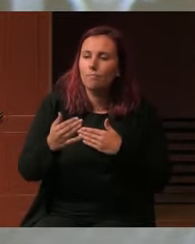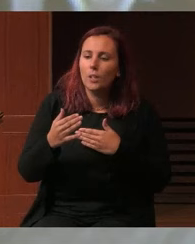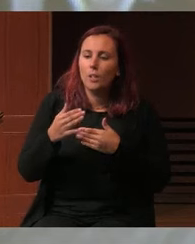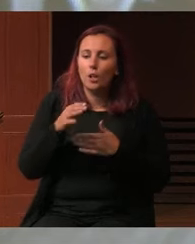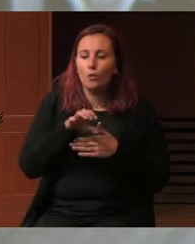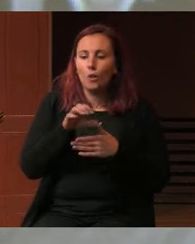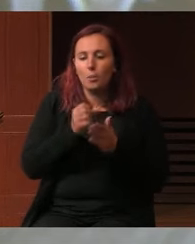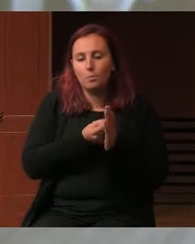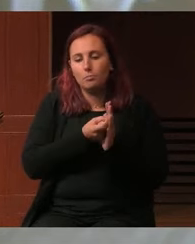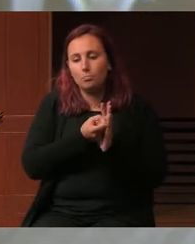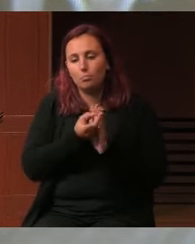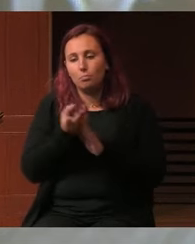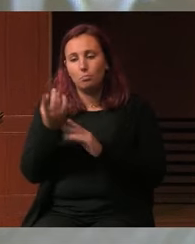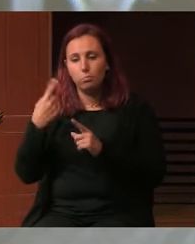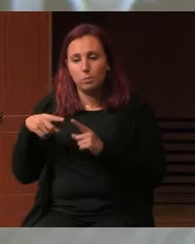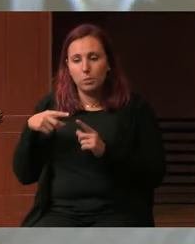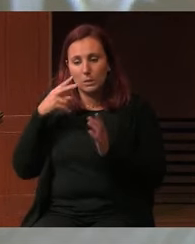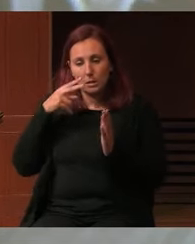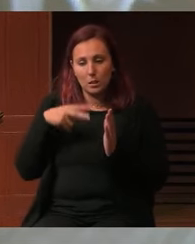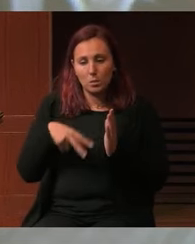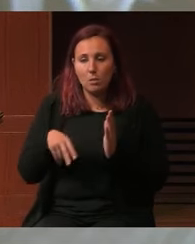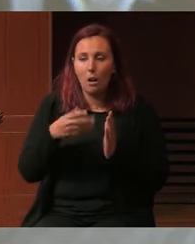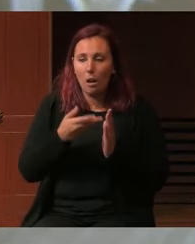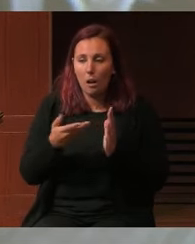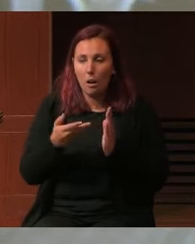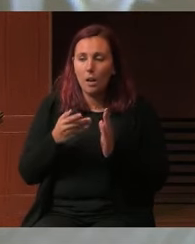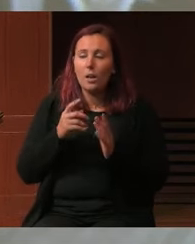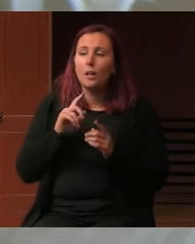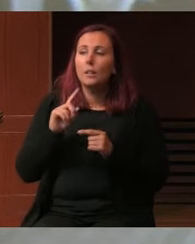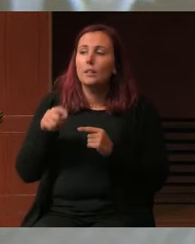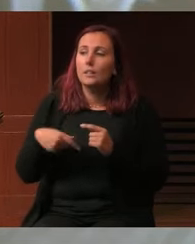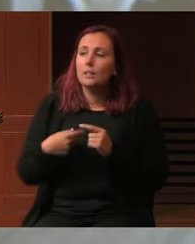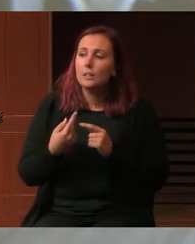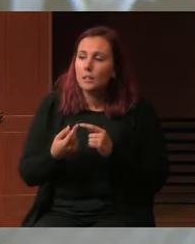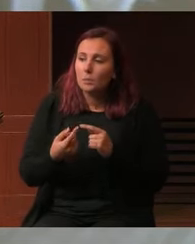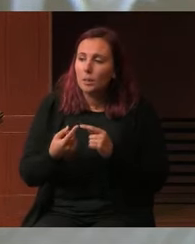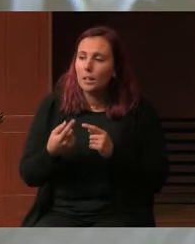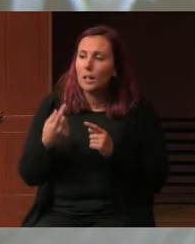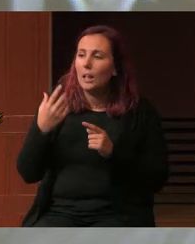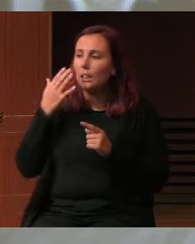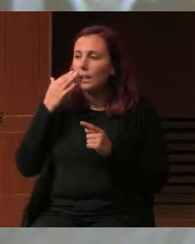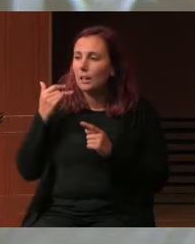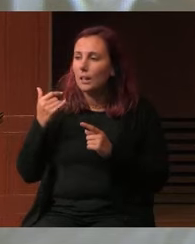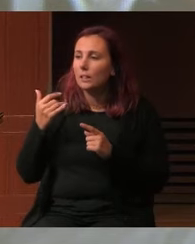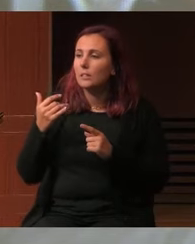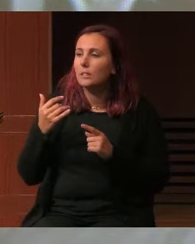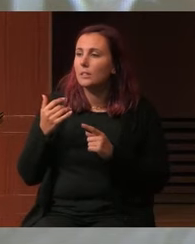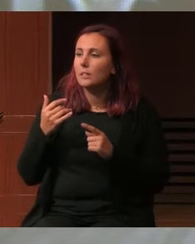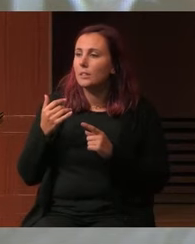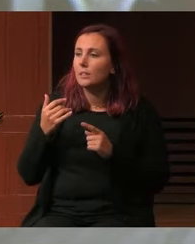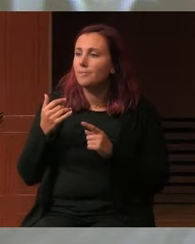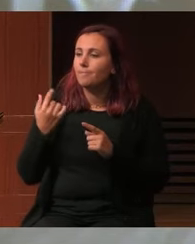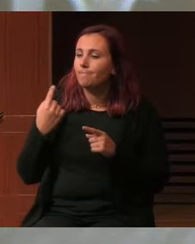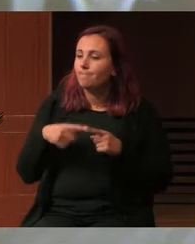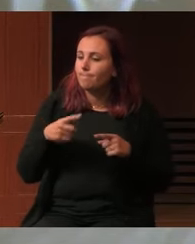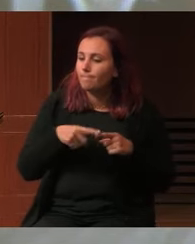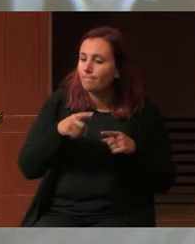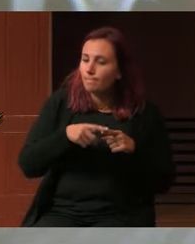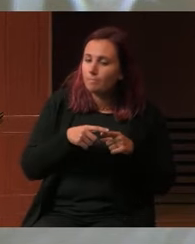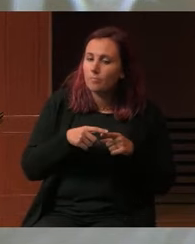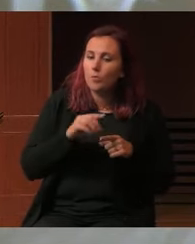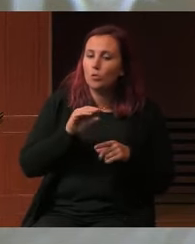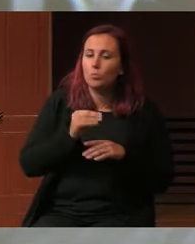formato de leituras que se pode querer estabelecer e no mais diversificado conjunto